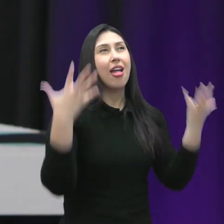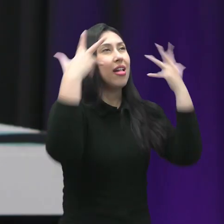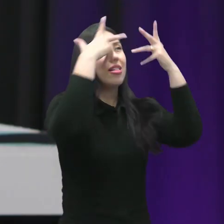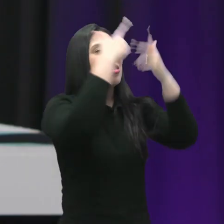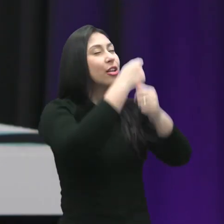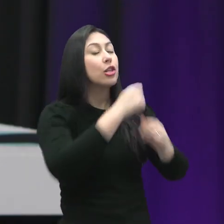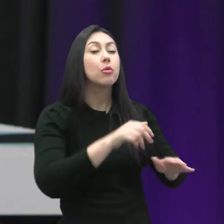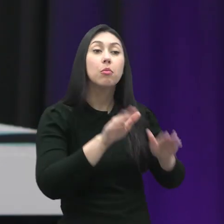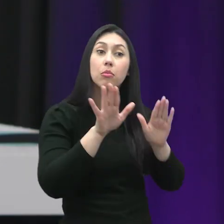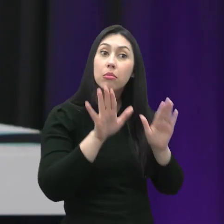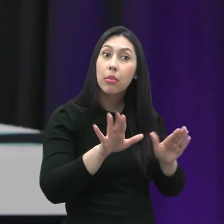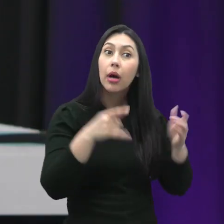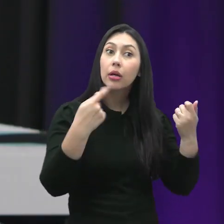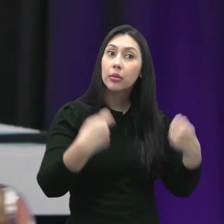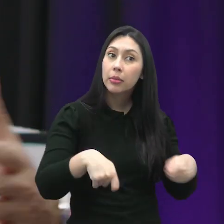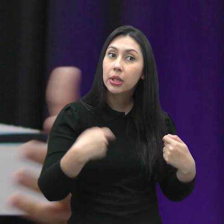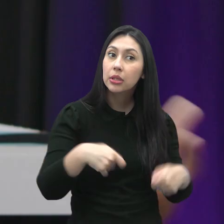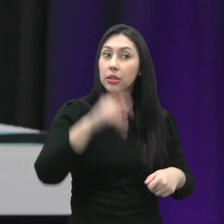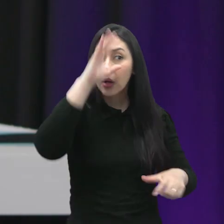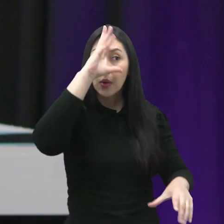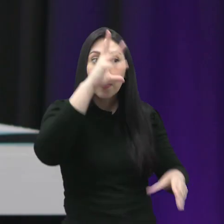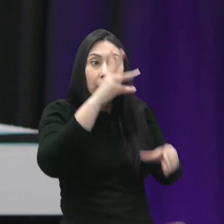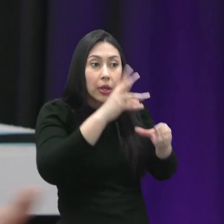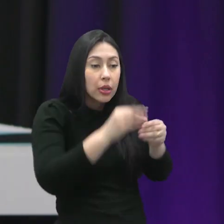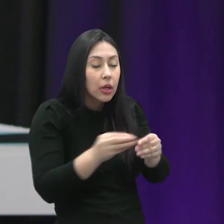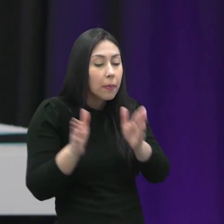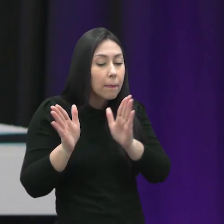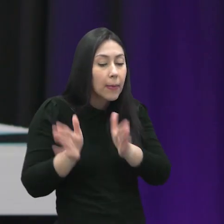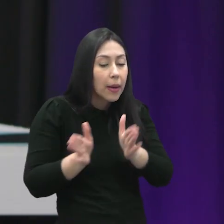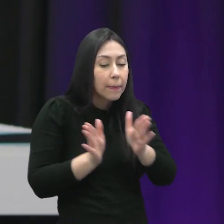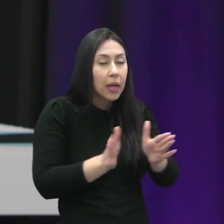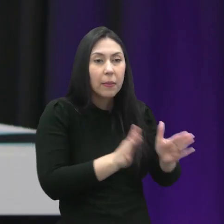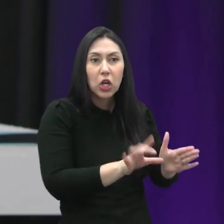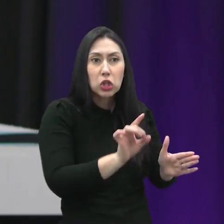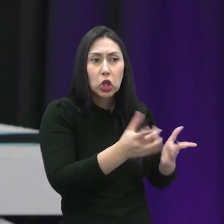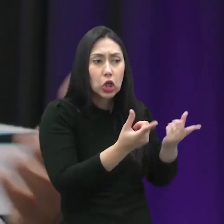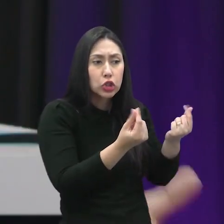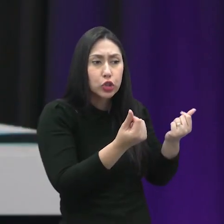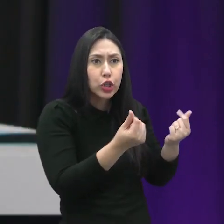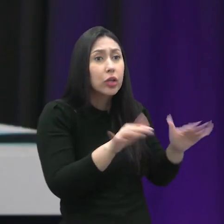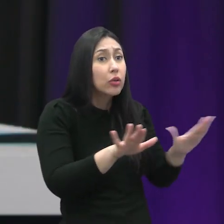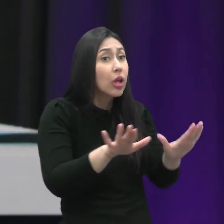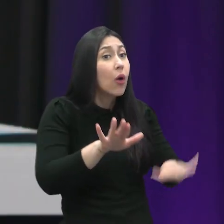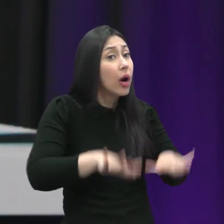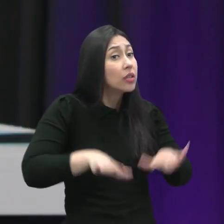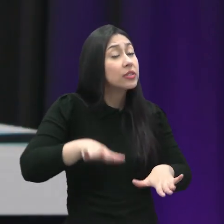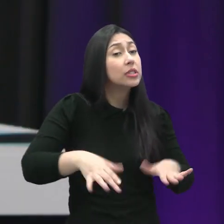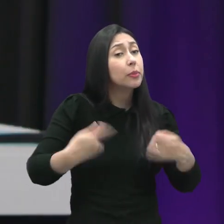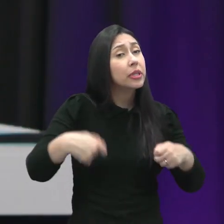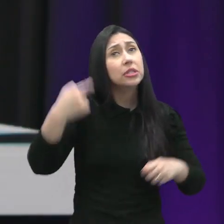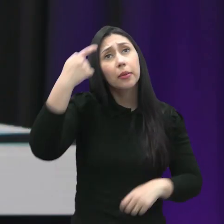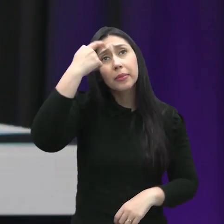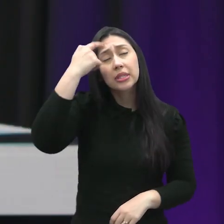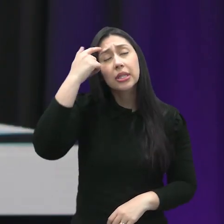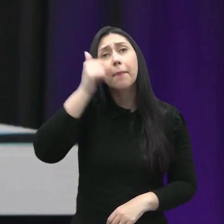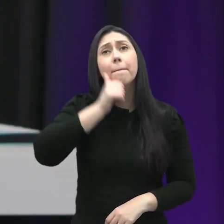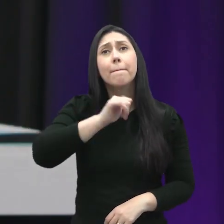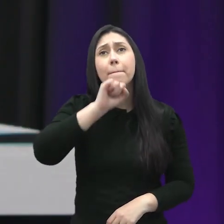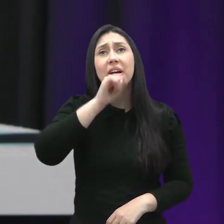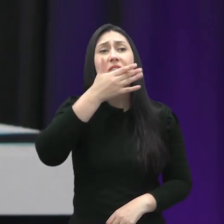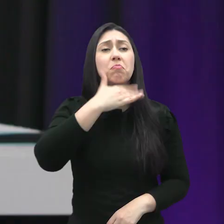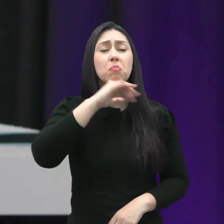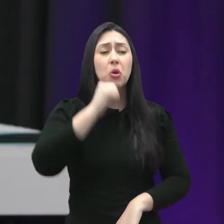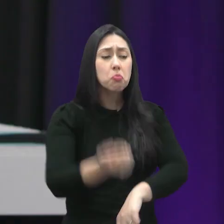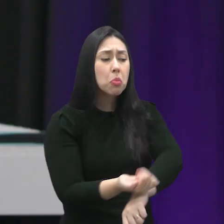papel, mas a gente tem que entender todos os outros processos, não só a questão financeira, mas se o pai ou a mãe tem até condições emocionais